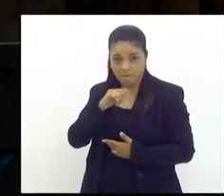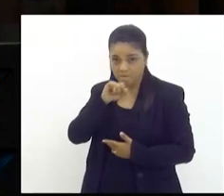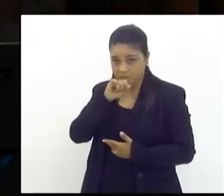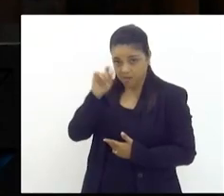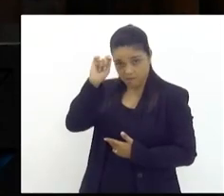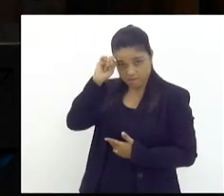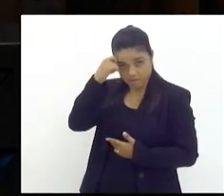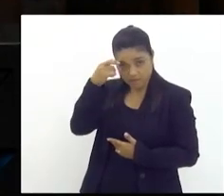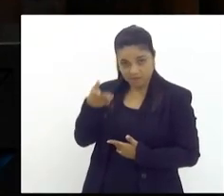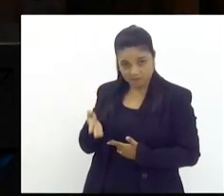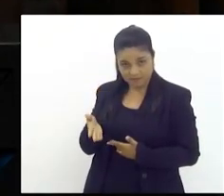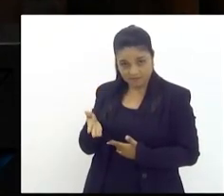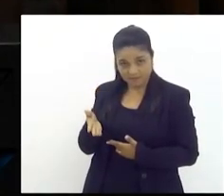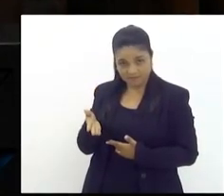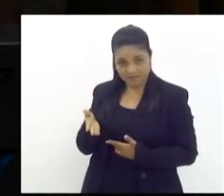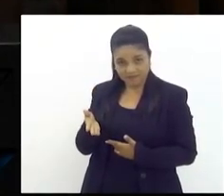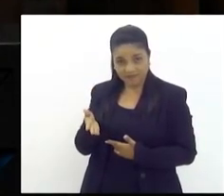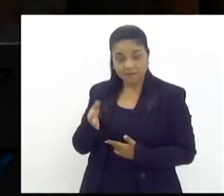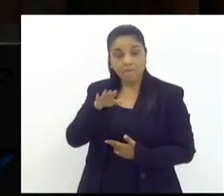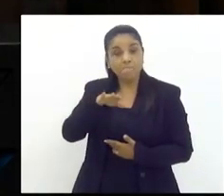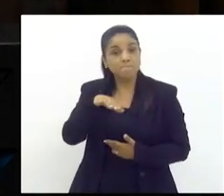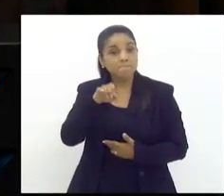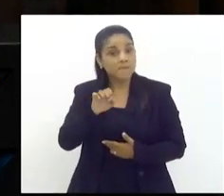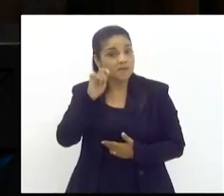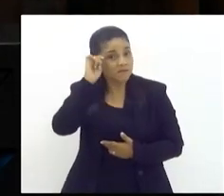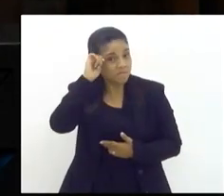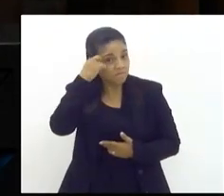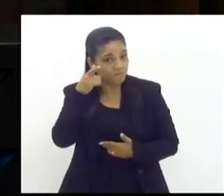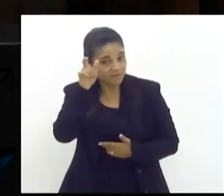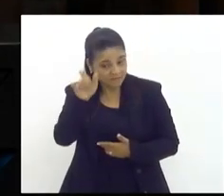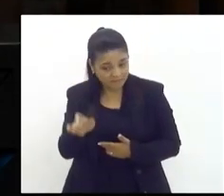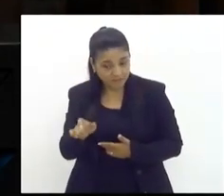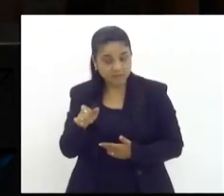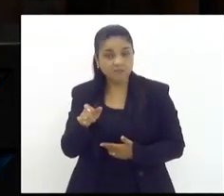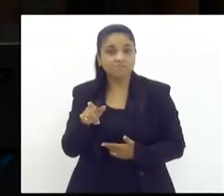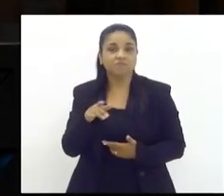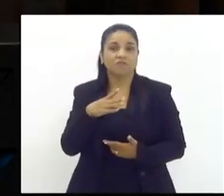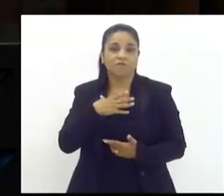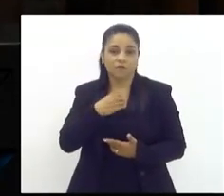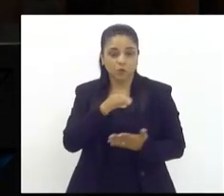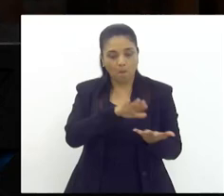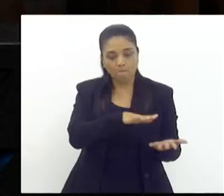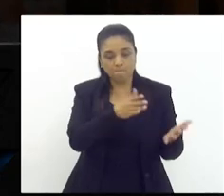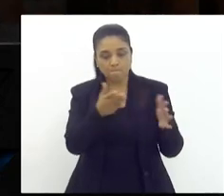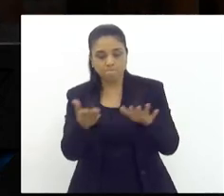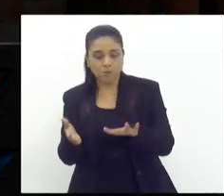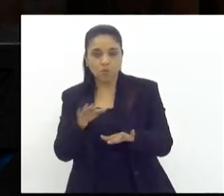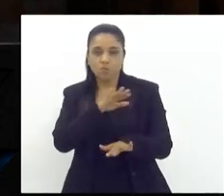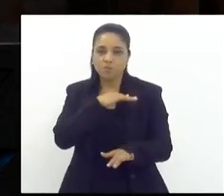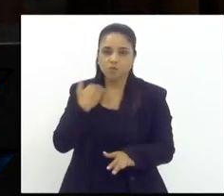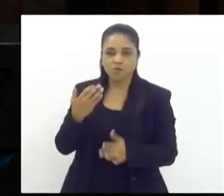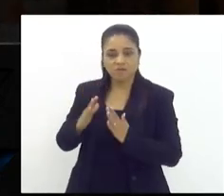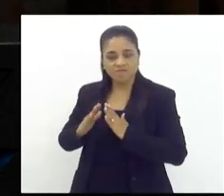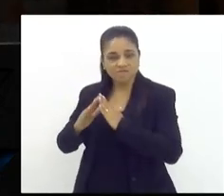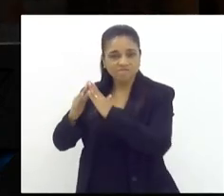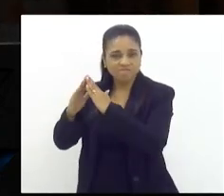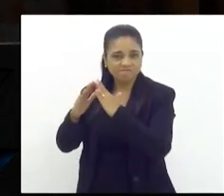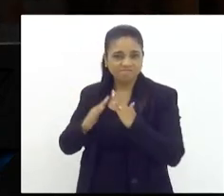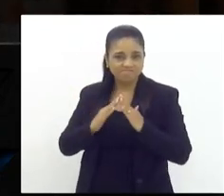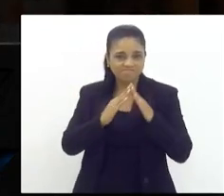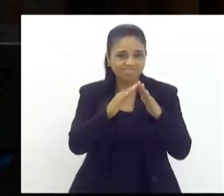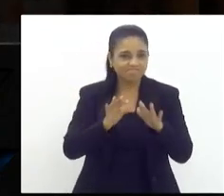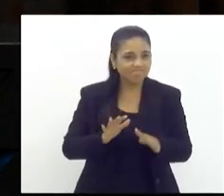lembrar são mães pretas que perderam seus filhos pretos em favelas e periferias do Estado do Rio de Janeiro